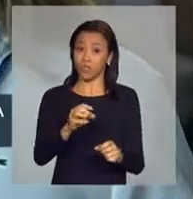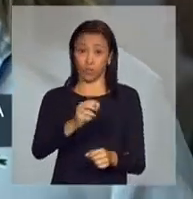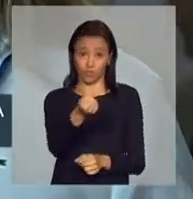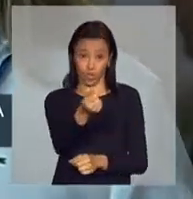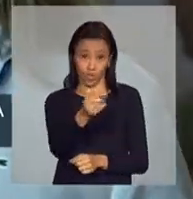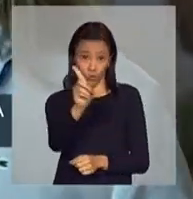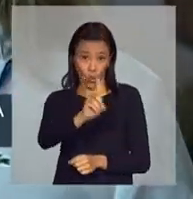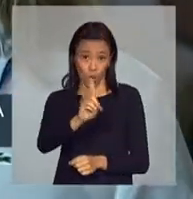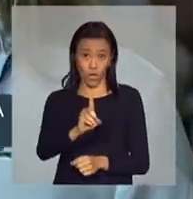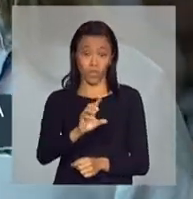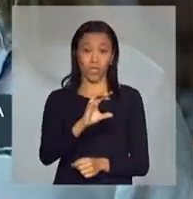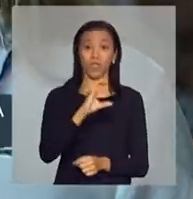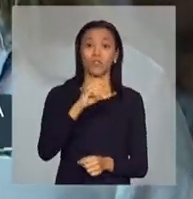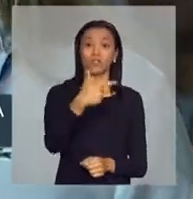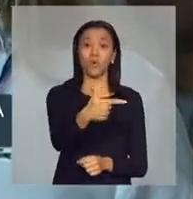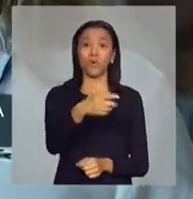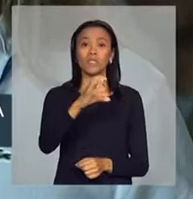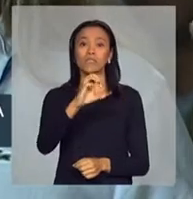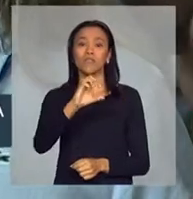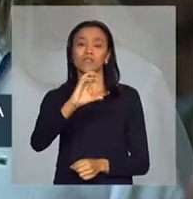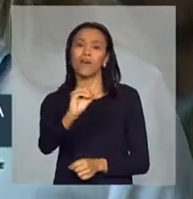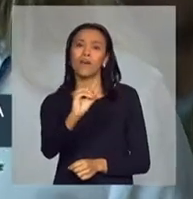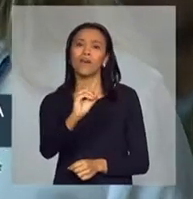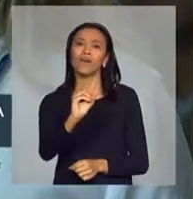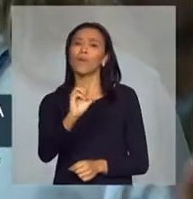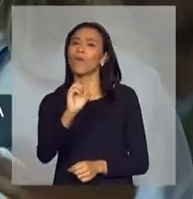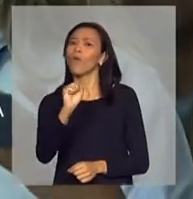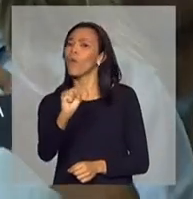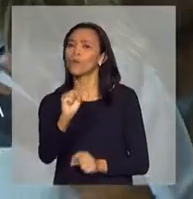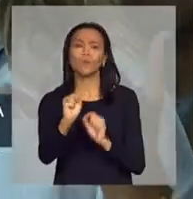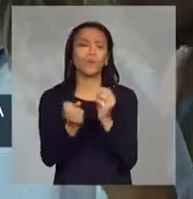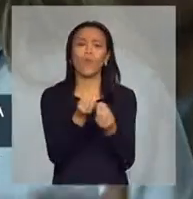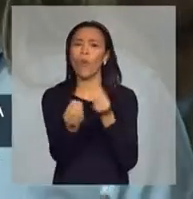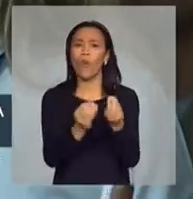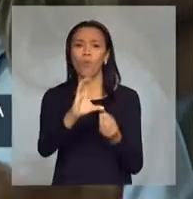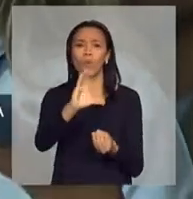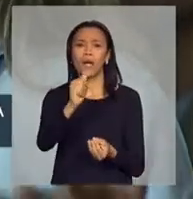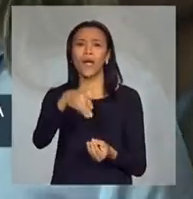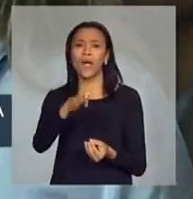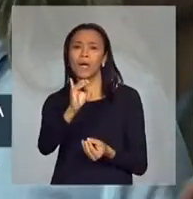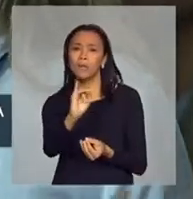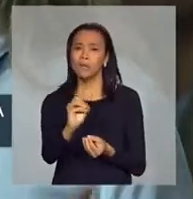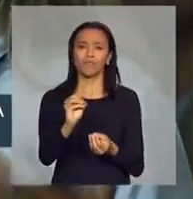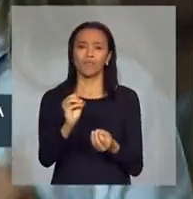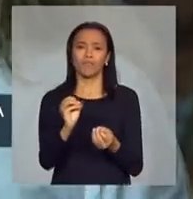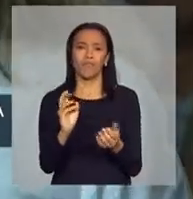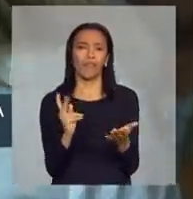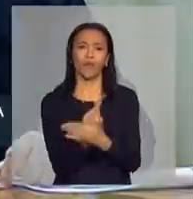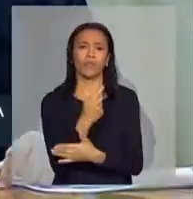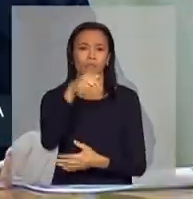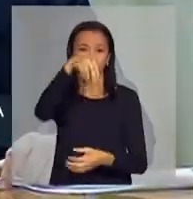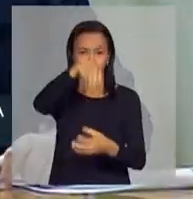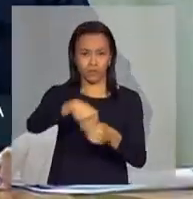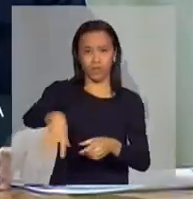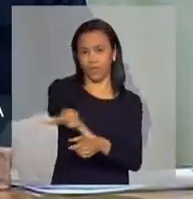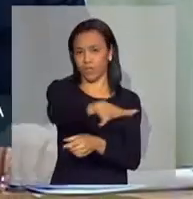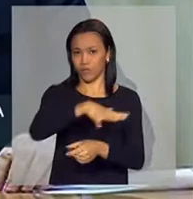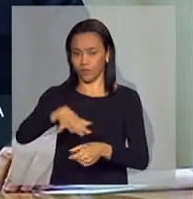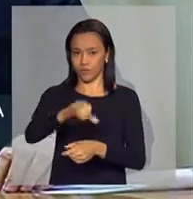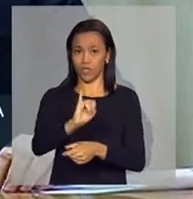dólar estava batendo 2018 a Como que o governo ver se câmbio no cenário de inflação obrigada